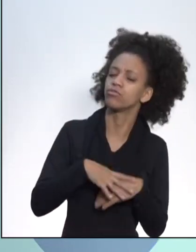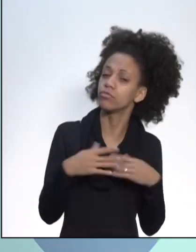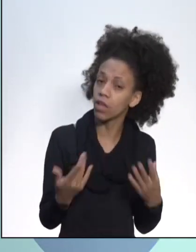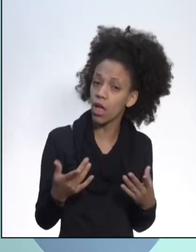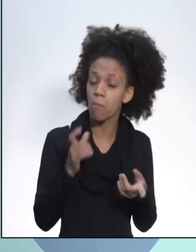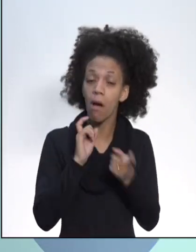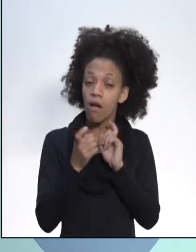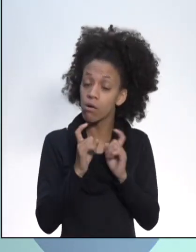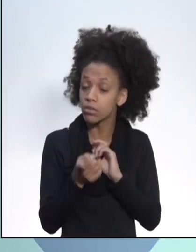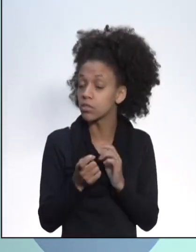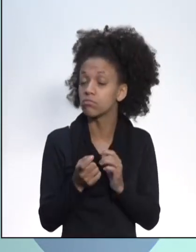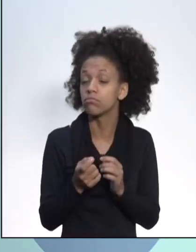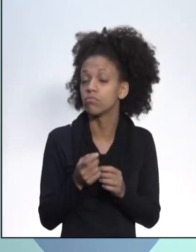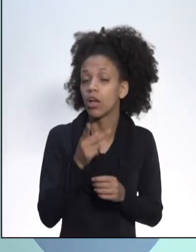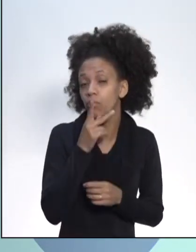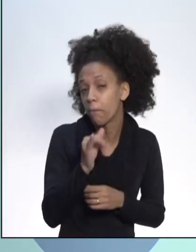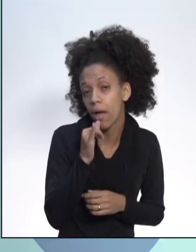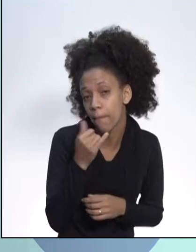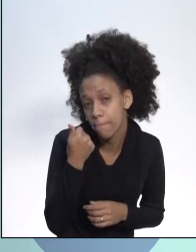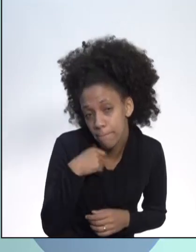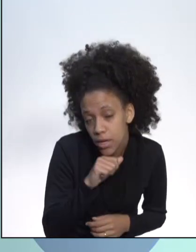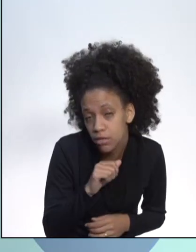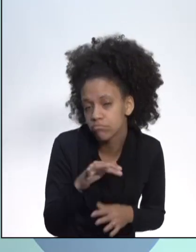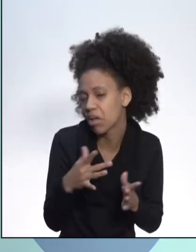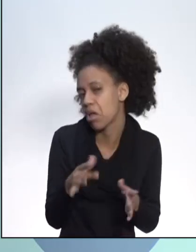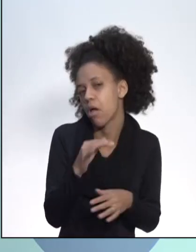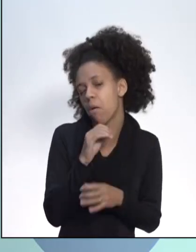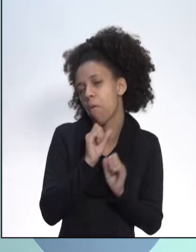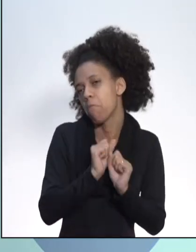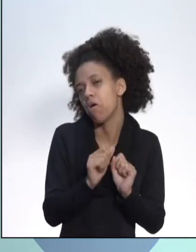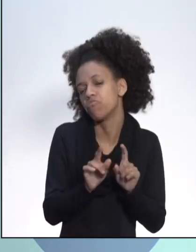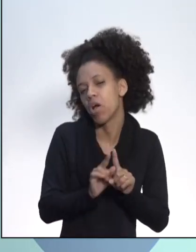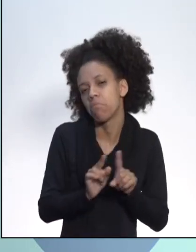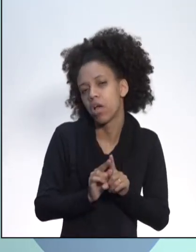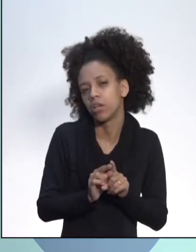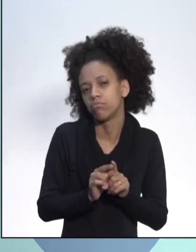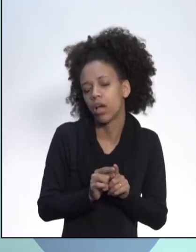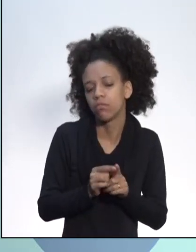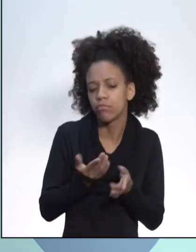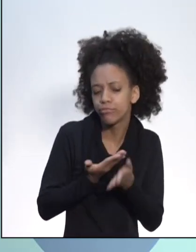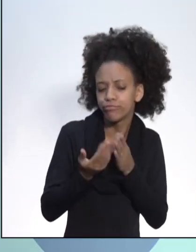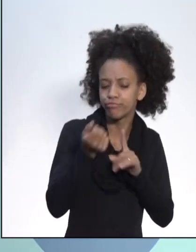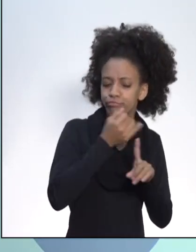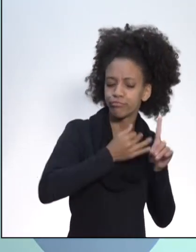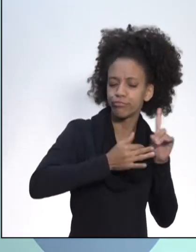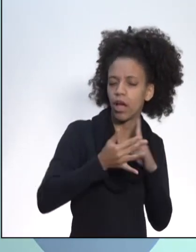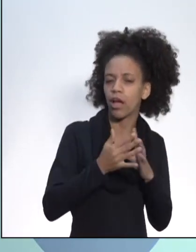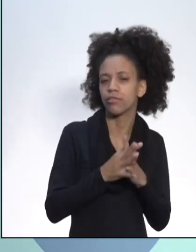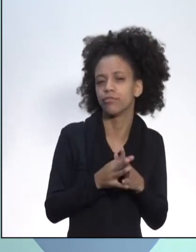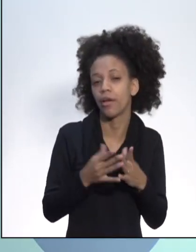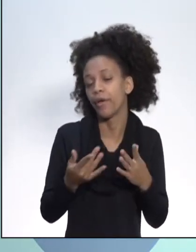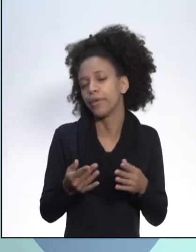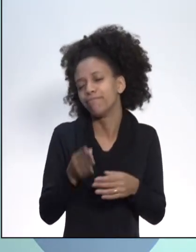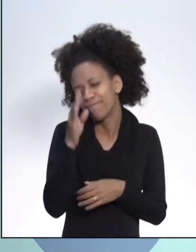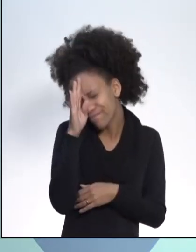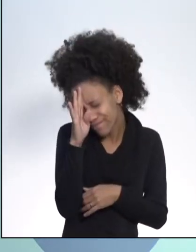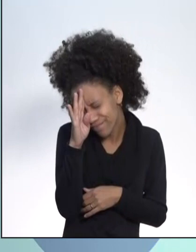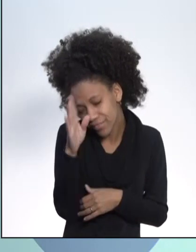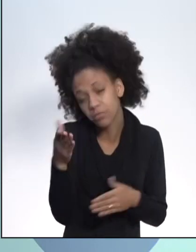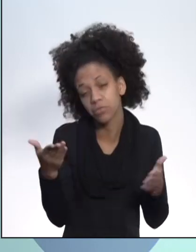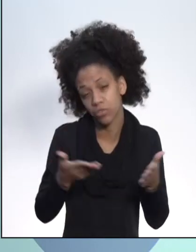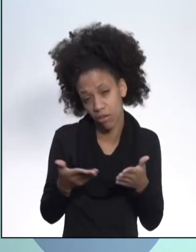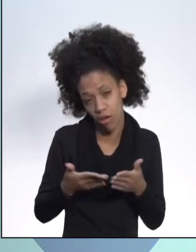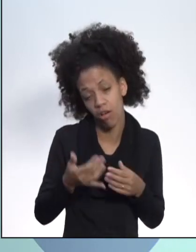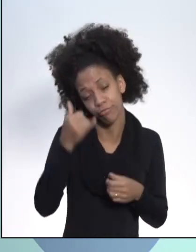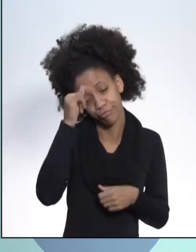iniciativa social. Pode também ter algumas iniciativas de solidariedade, que, principalmente nesse momento que a gente está em